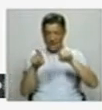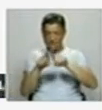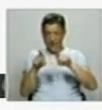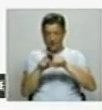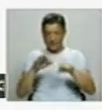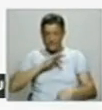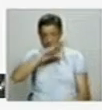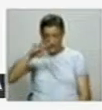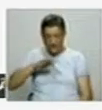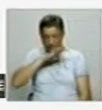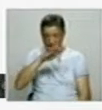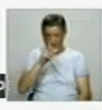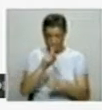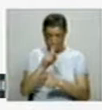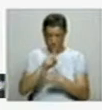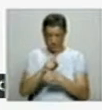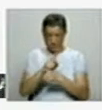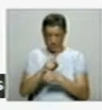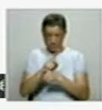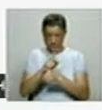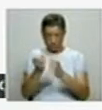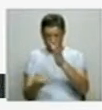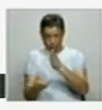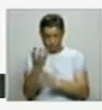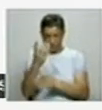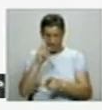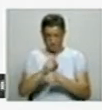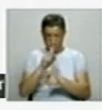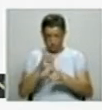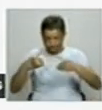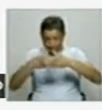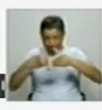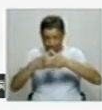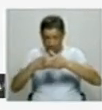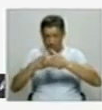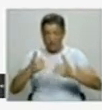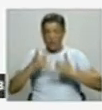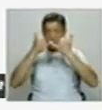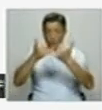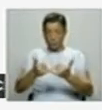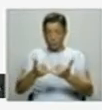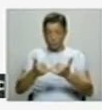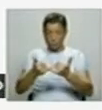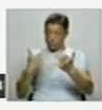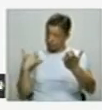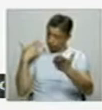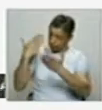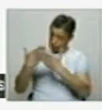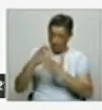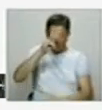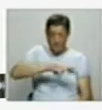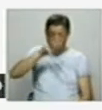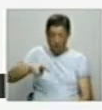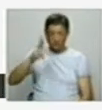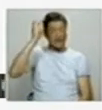estrelas irmãs, que nasceram provavelmente no mesmo infantário e que depois, ao longo de milhares de milhões